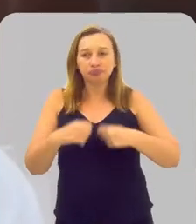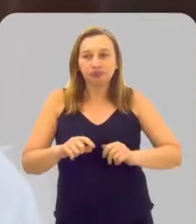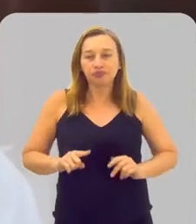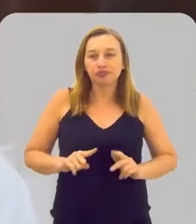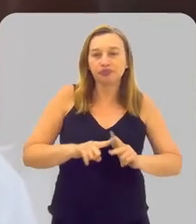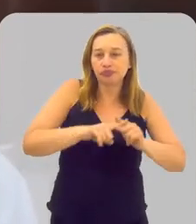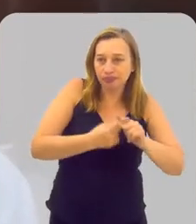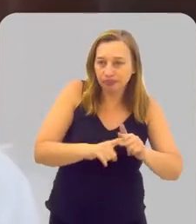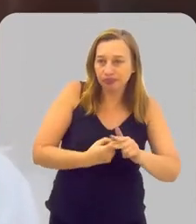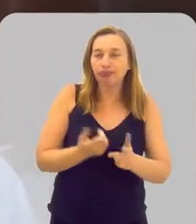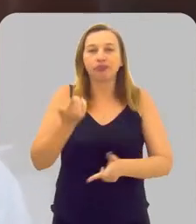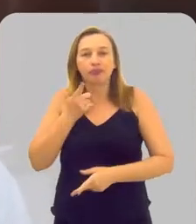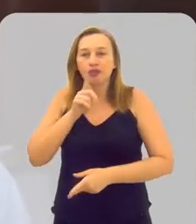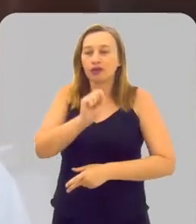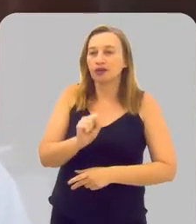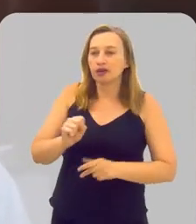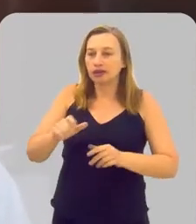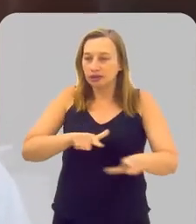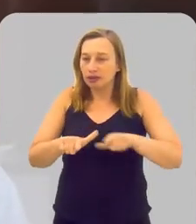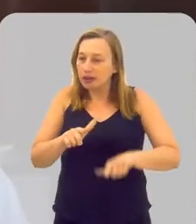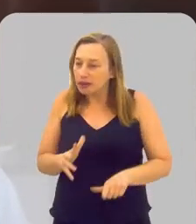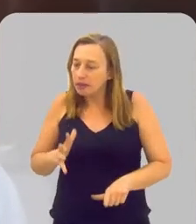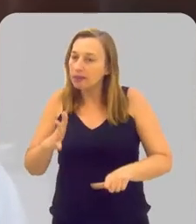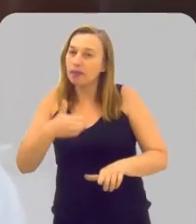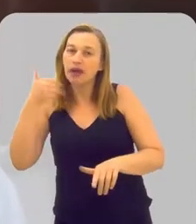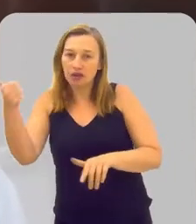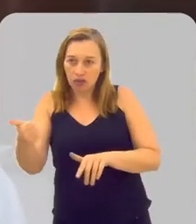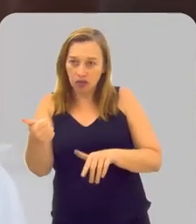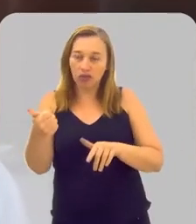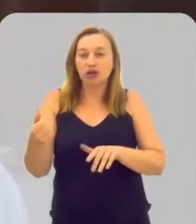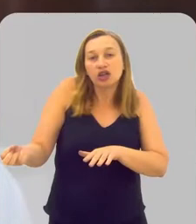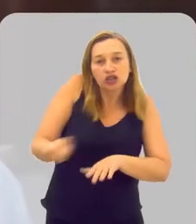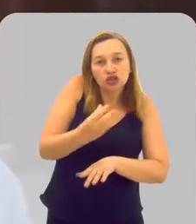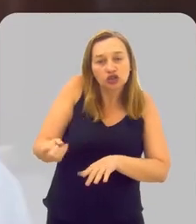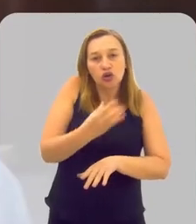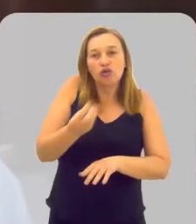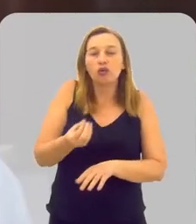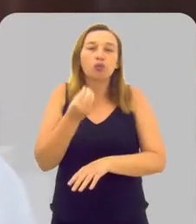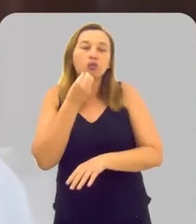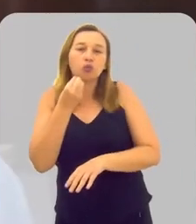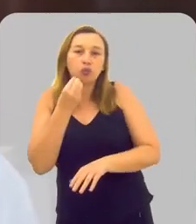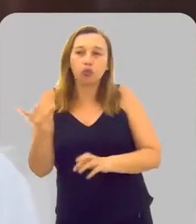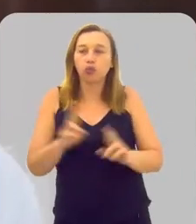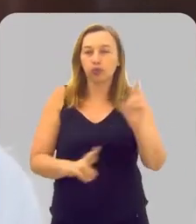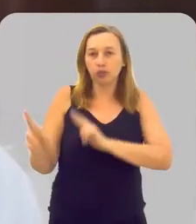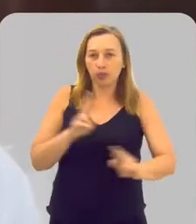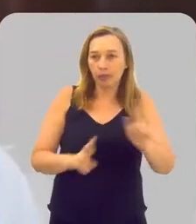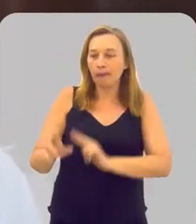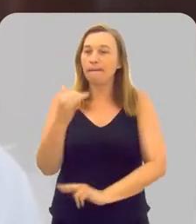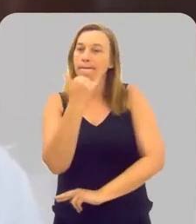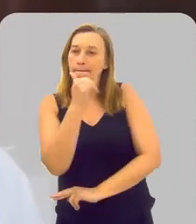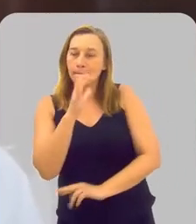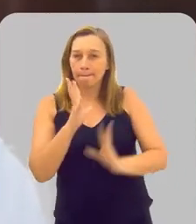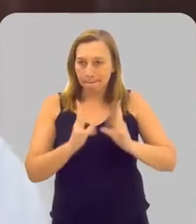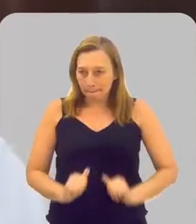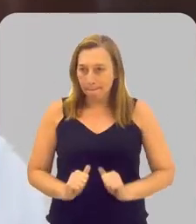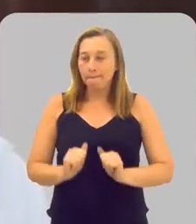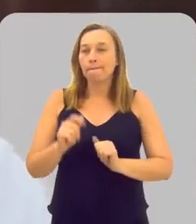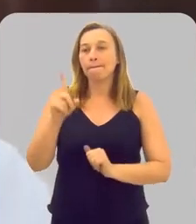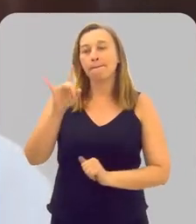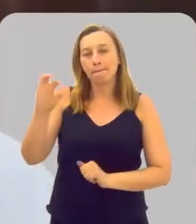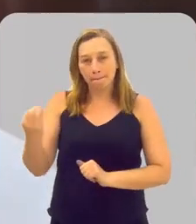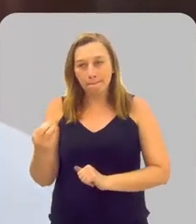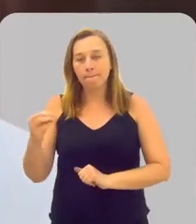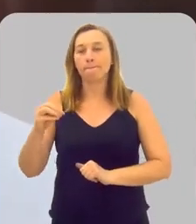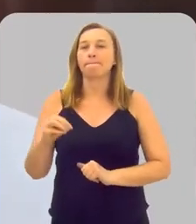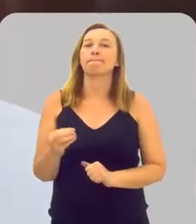que a gente vai precisar reformular para conseguir atender melhor essas novas oportunidades que vão vir relacionadas à energia renovável,